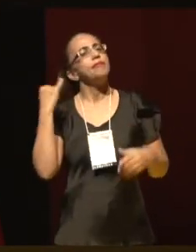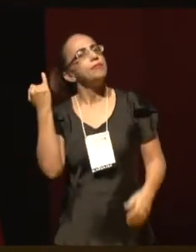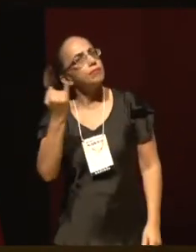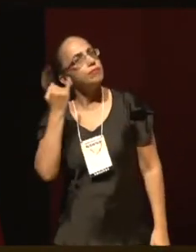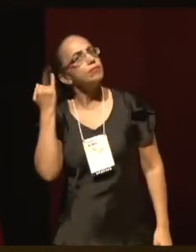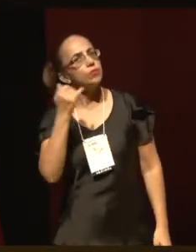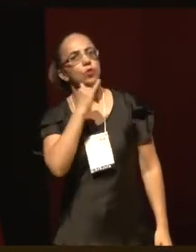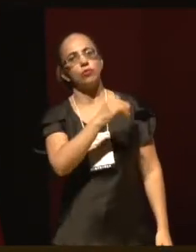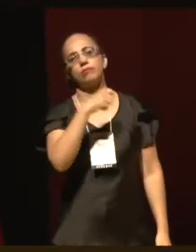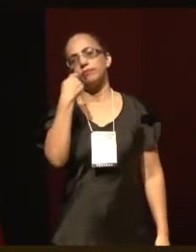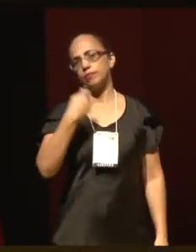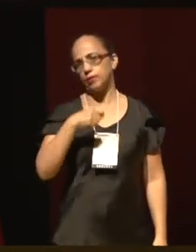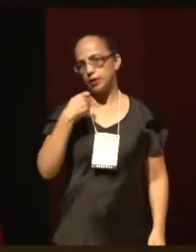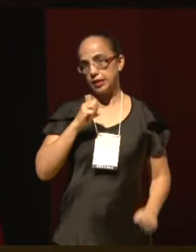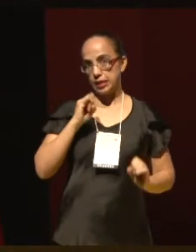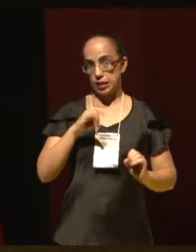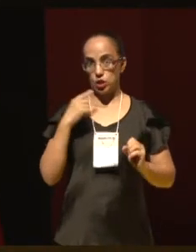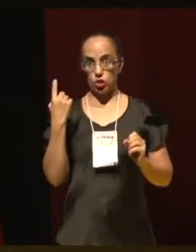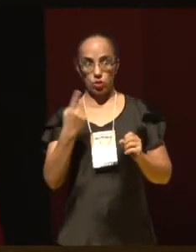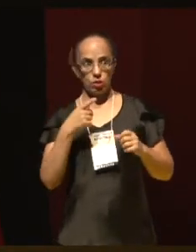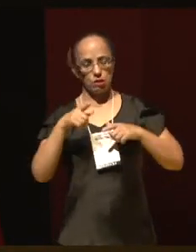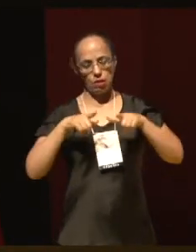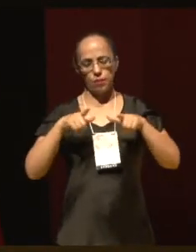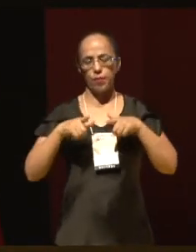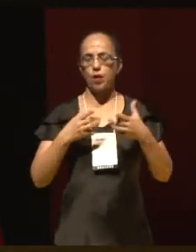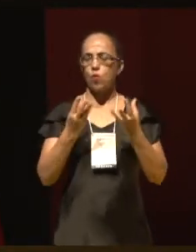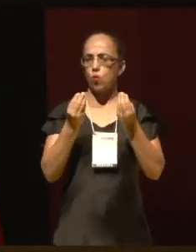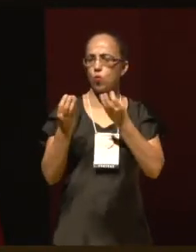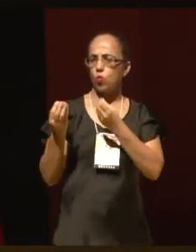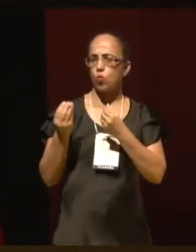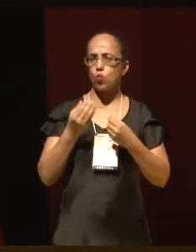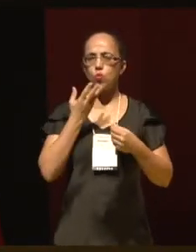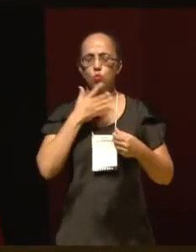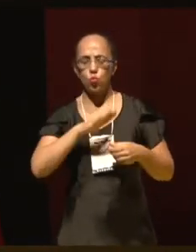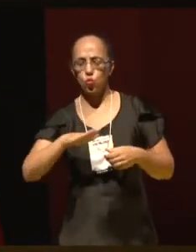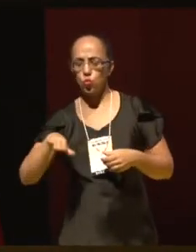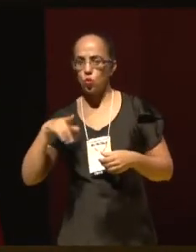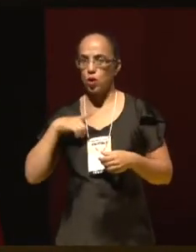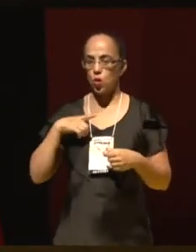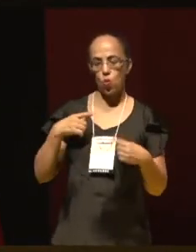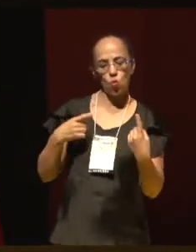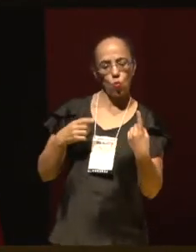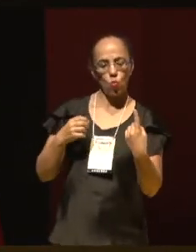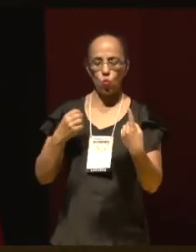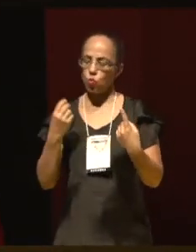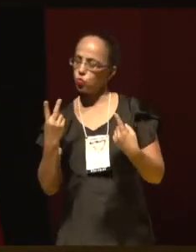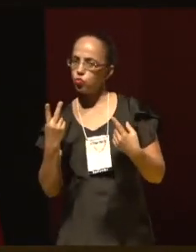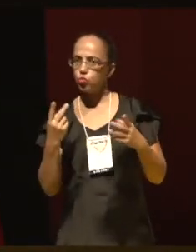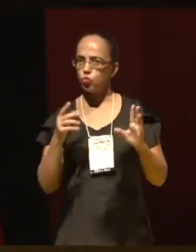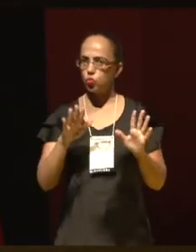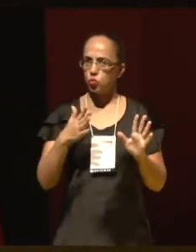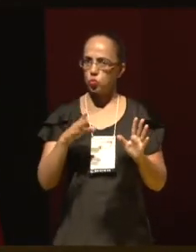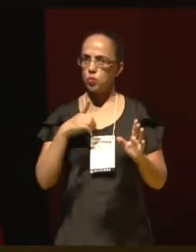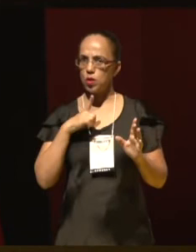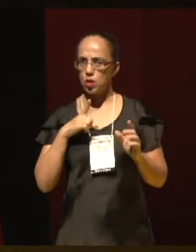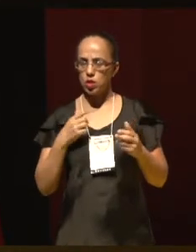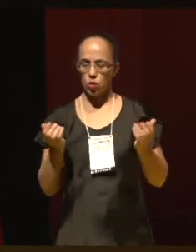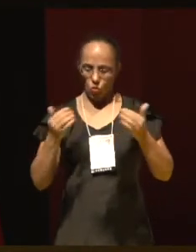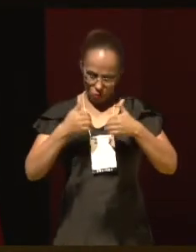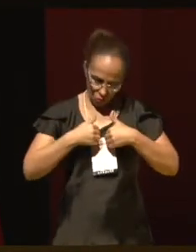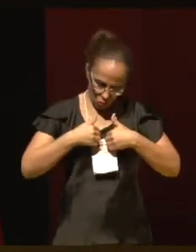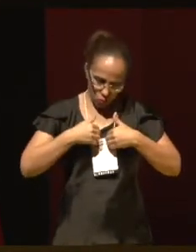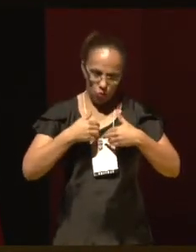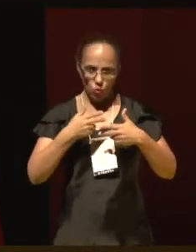Se nós estamos trabalhando com muitas crianças e temos uma ou duas crianças com um transtorno, por